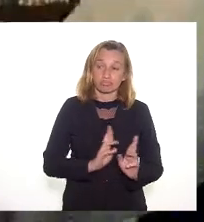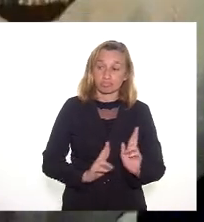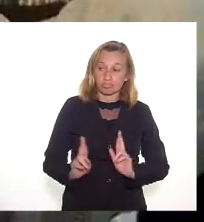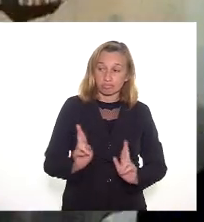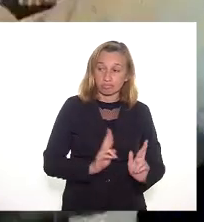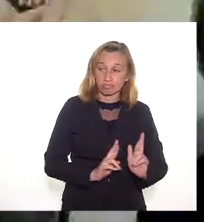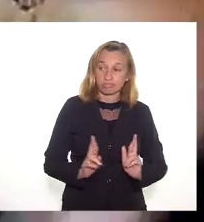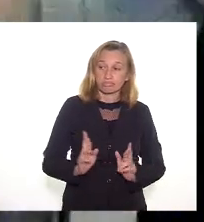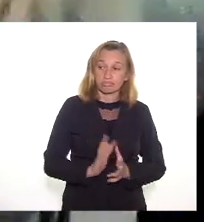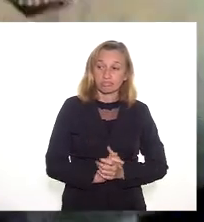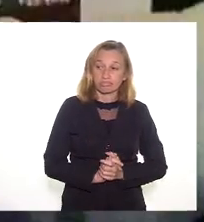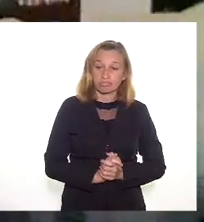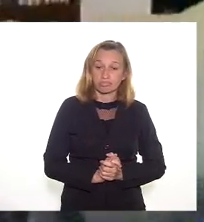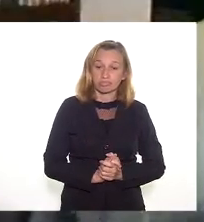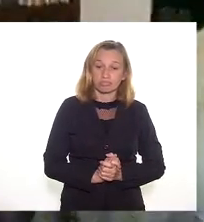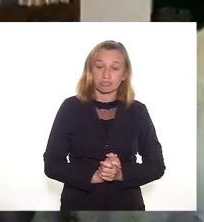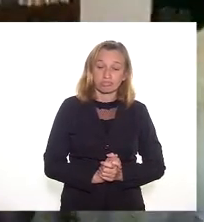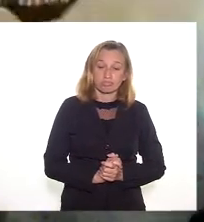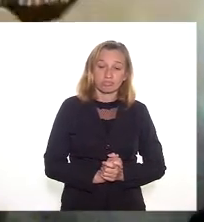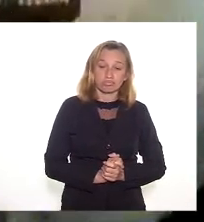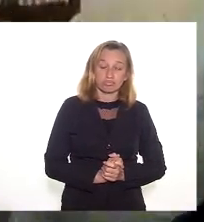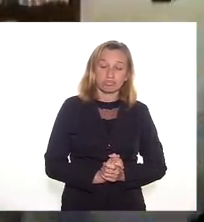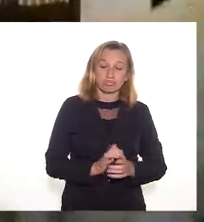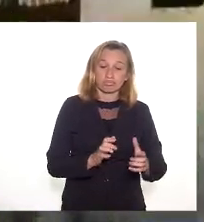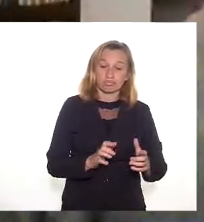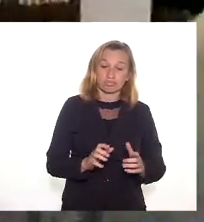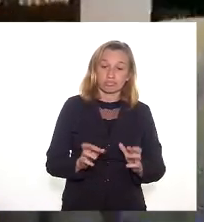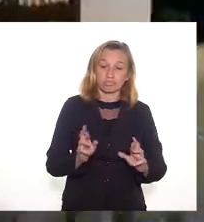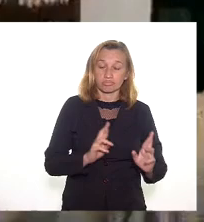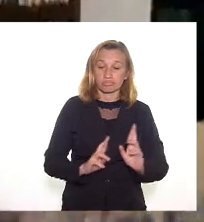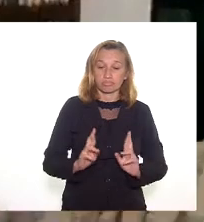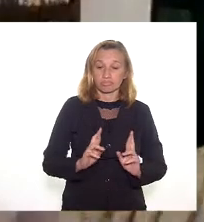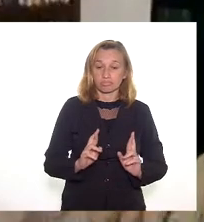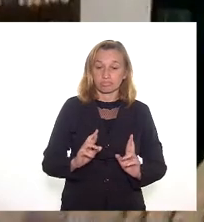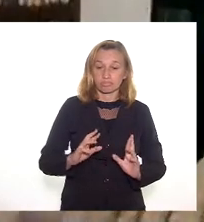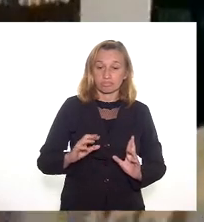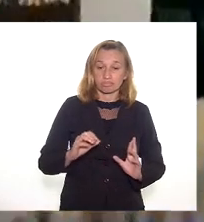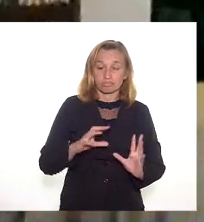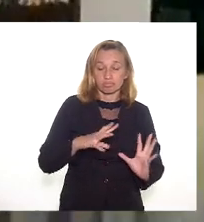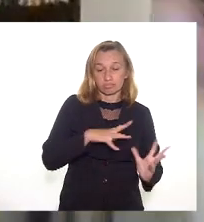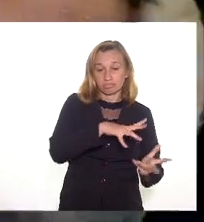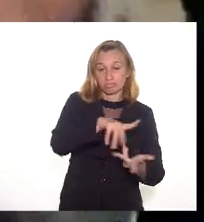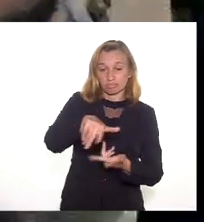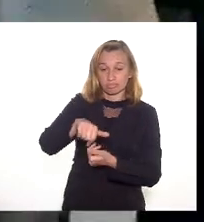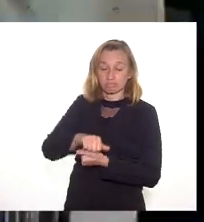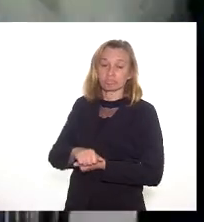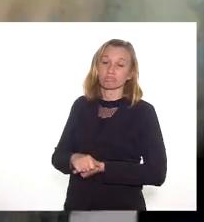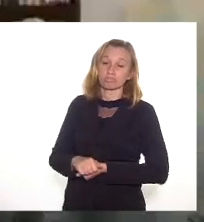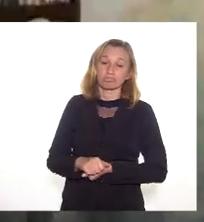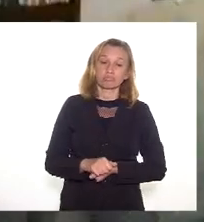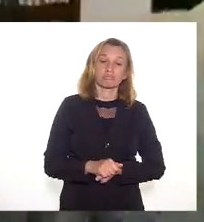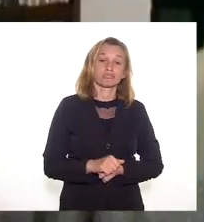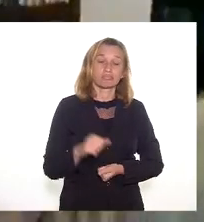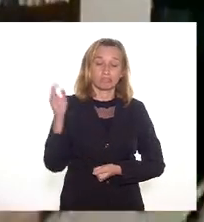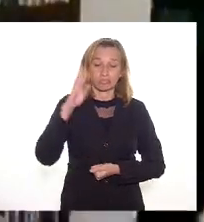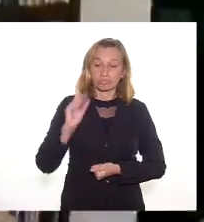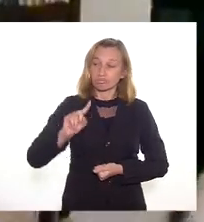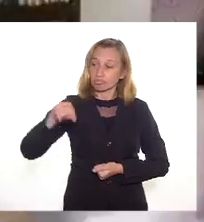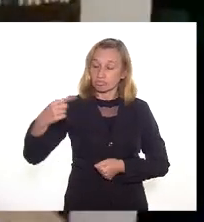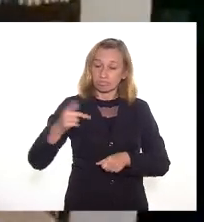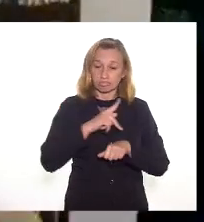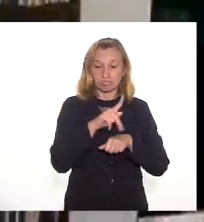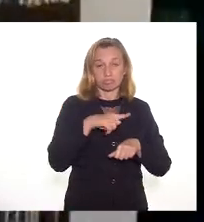às relações internacionais que deva ter por exemplo o Brasil com outros países